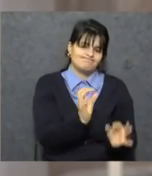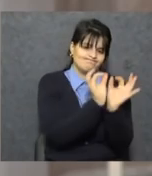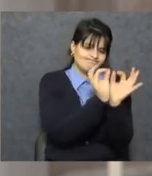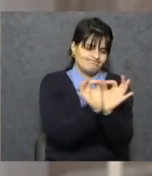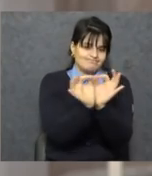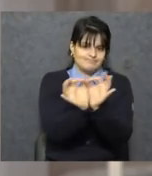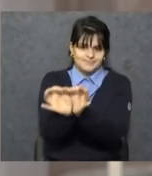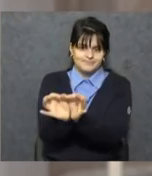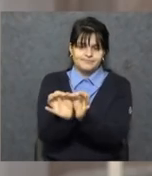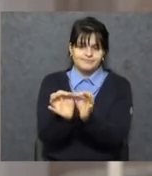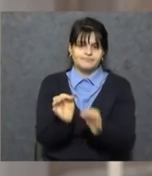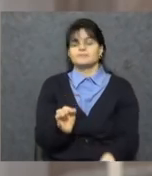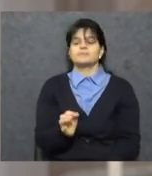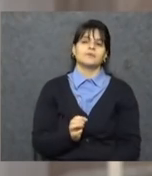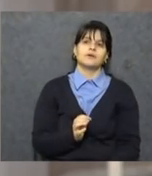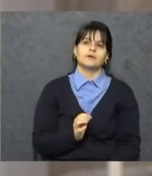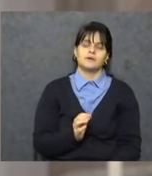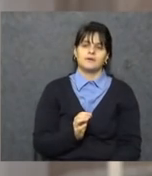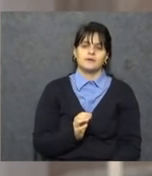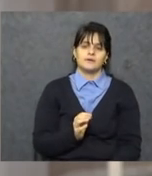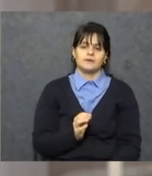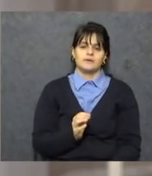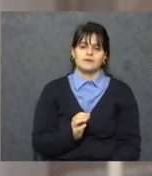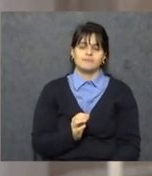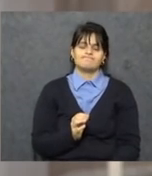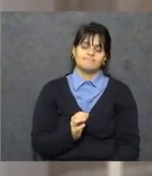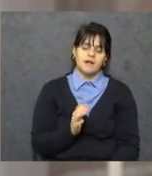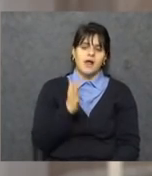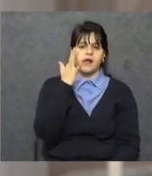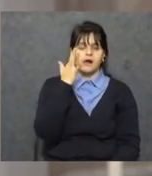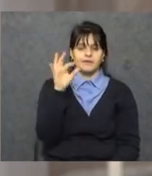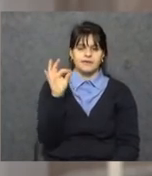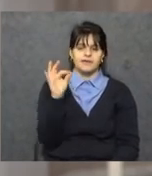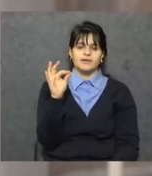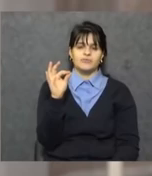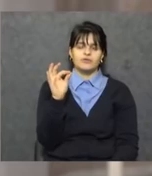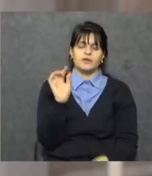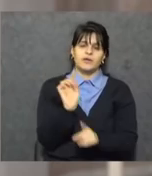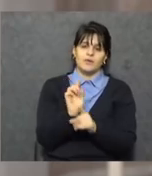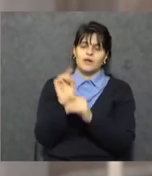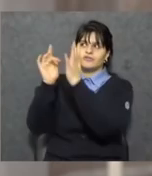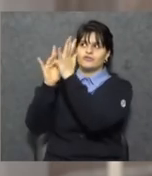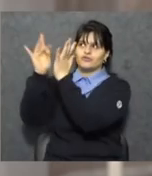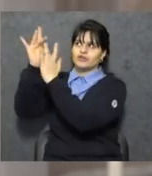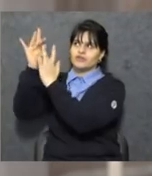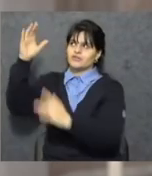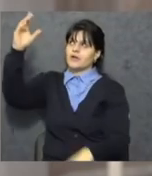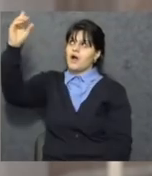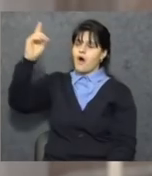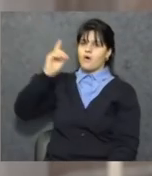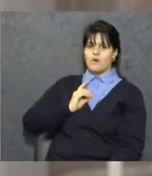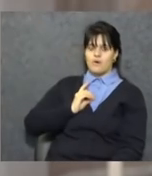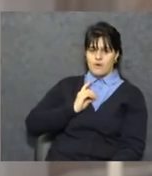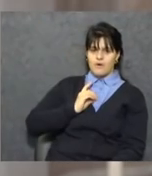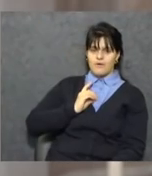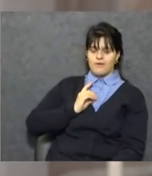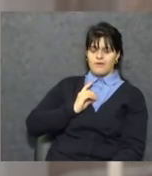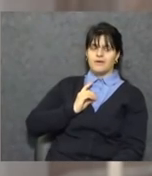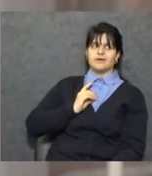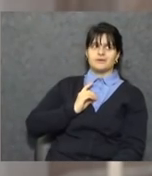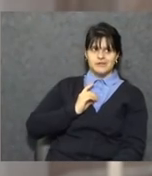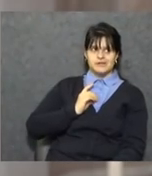Disponhamos-nos a ser o meio através do qual Jesus Cristo hoje continua a